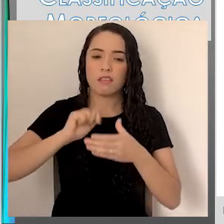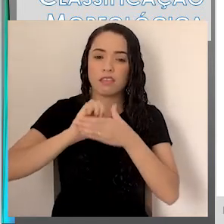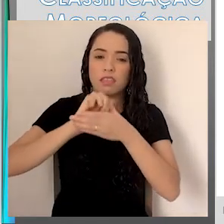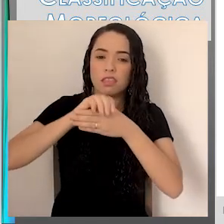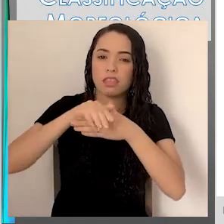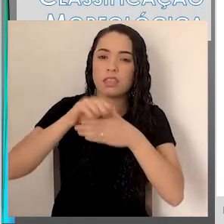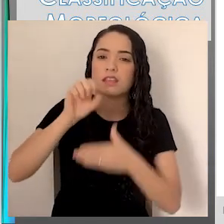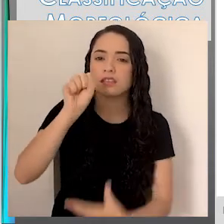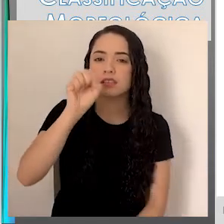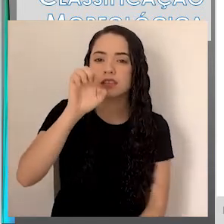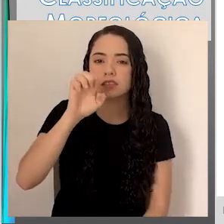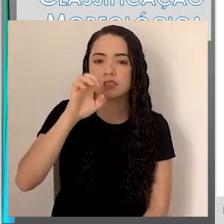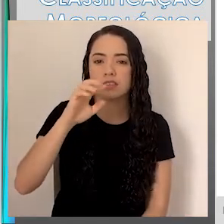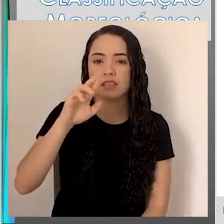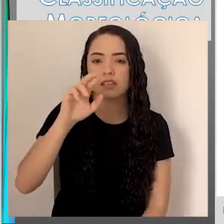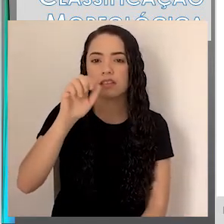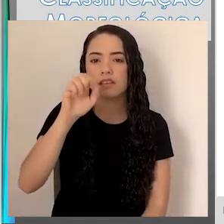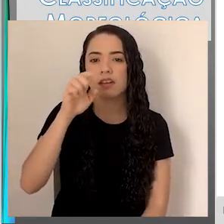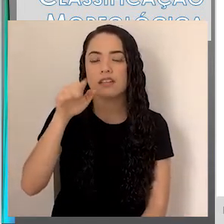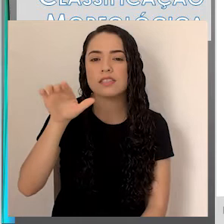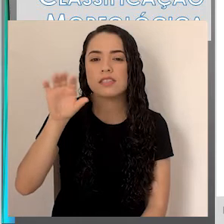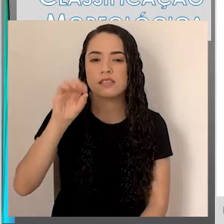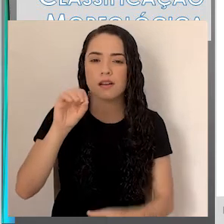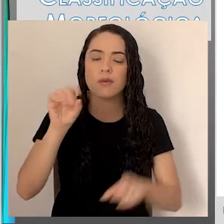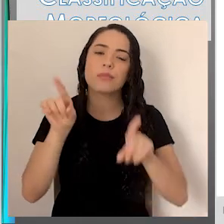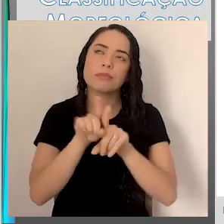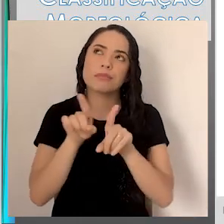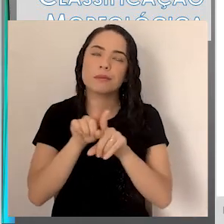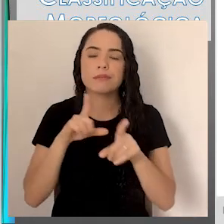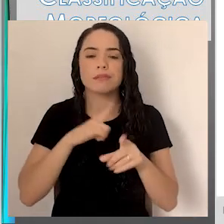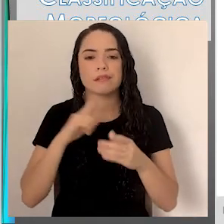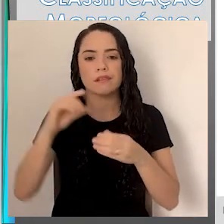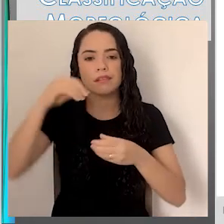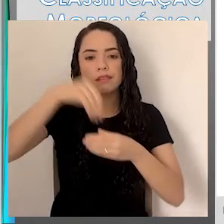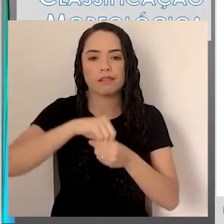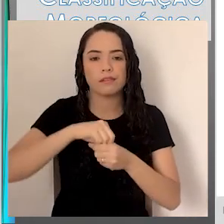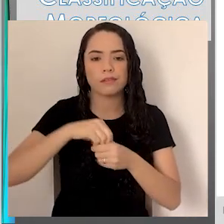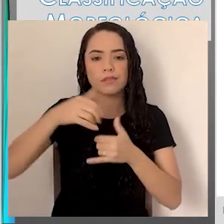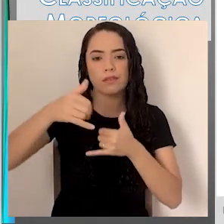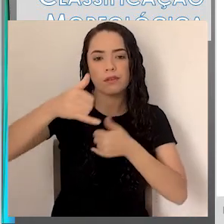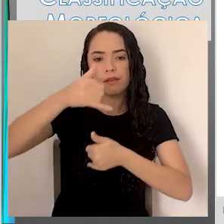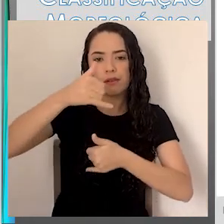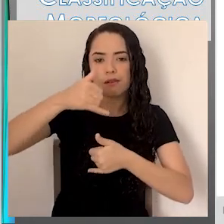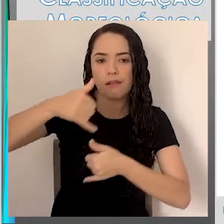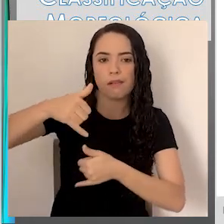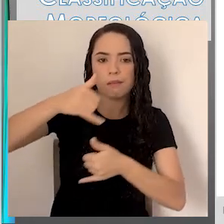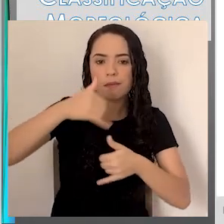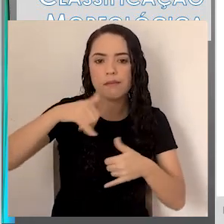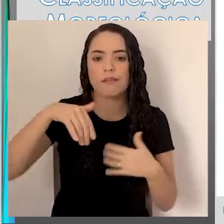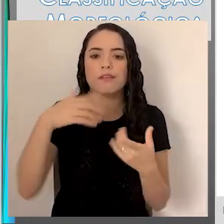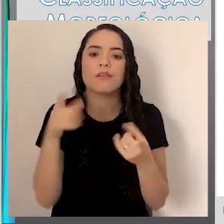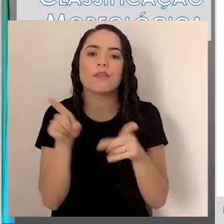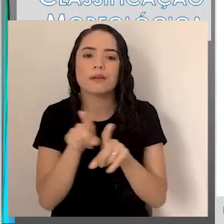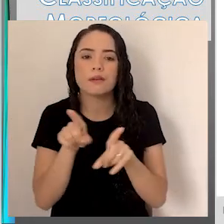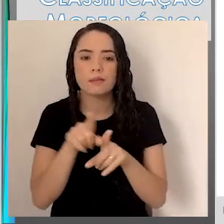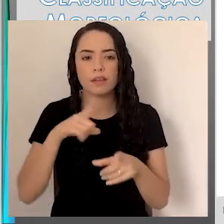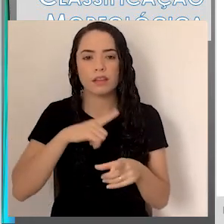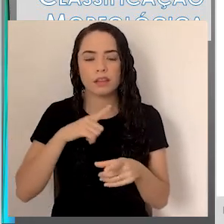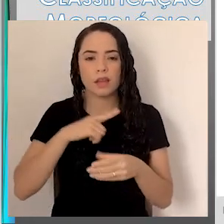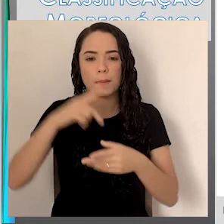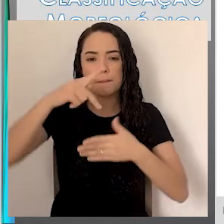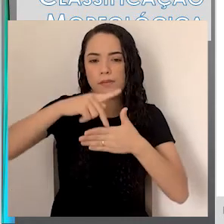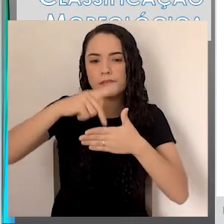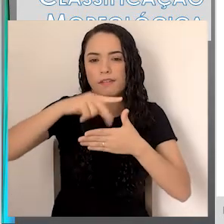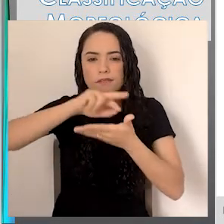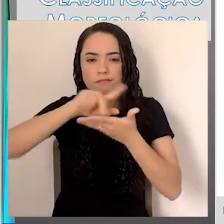secreção dos seus produtos, incluindo peptídeos, lipídios, como algumas moléculas esteroides, carboidrato e